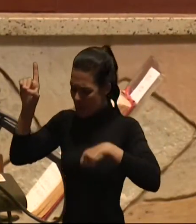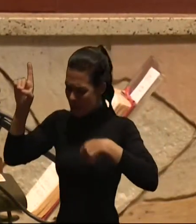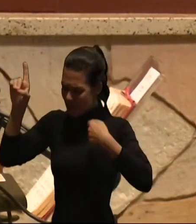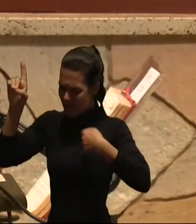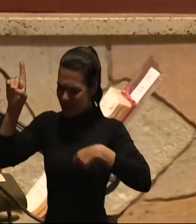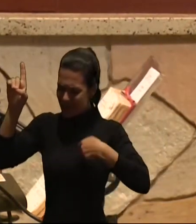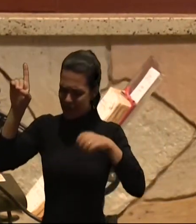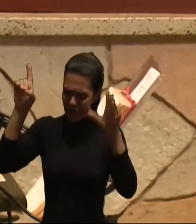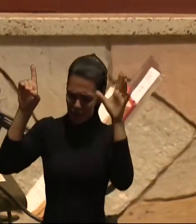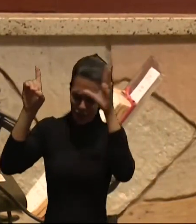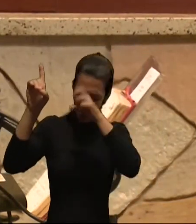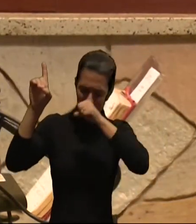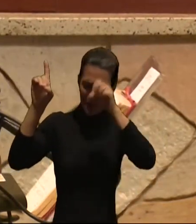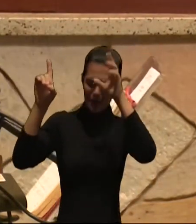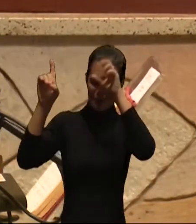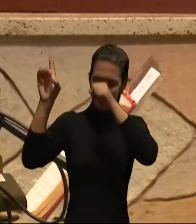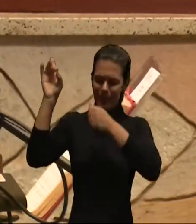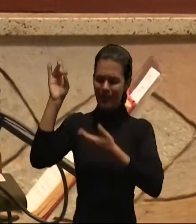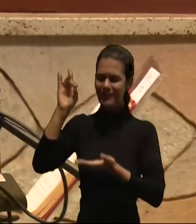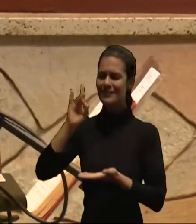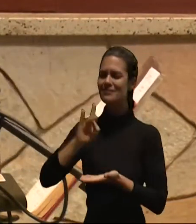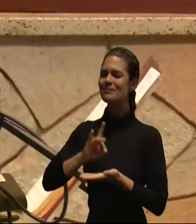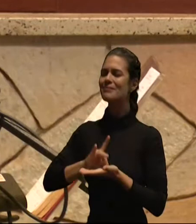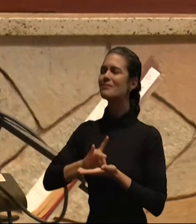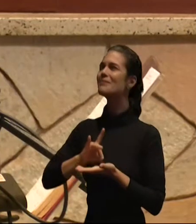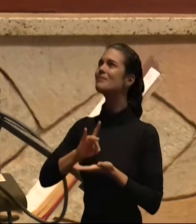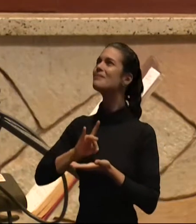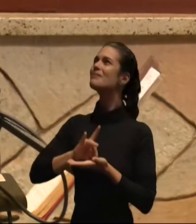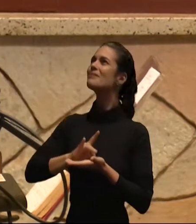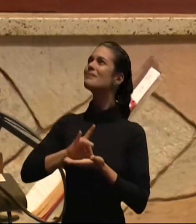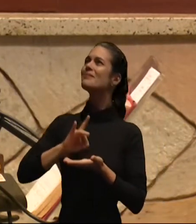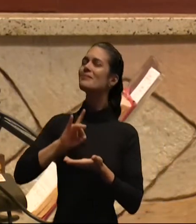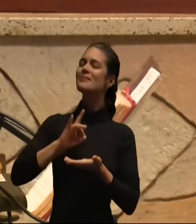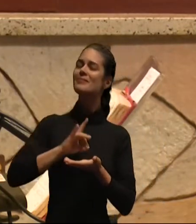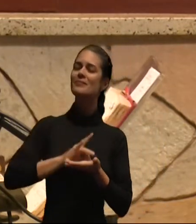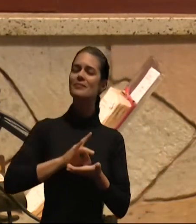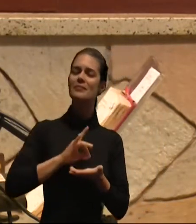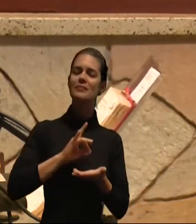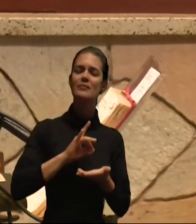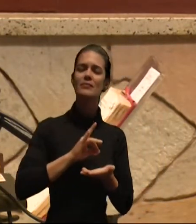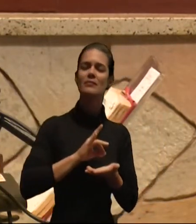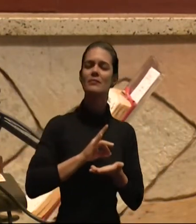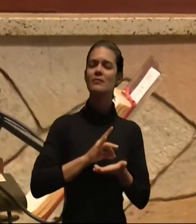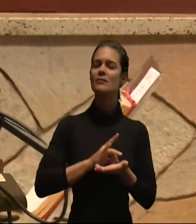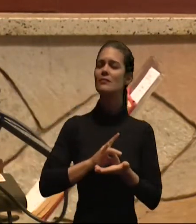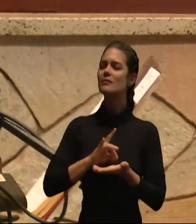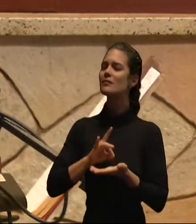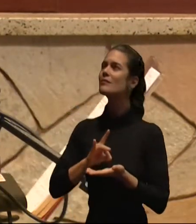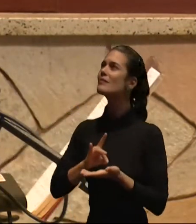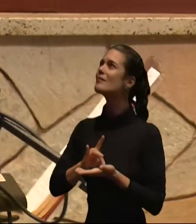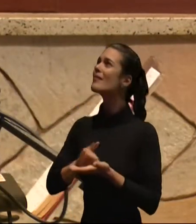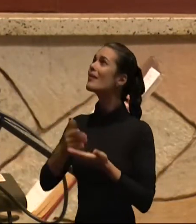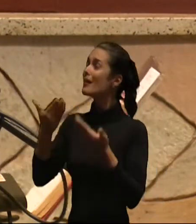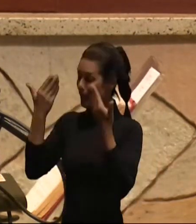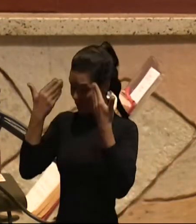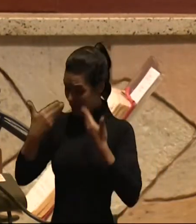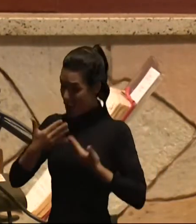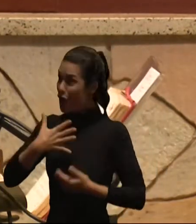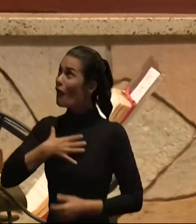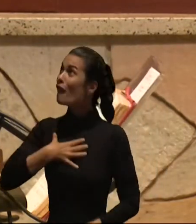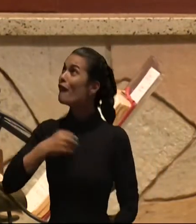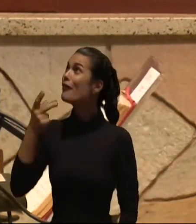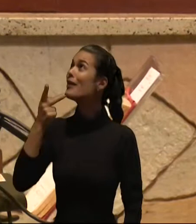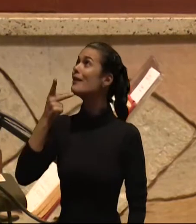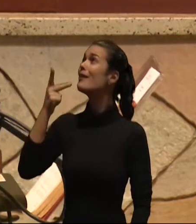eu desejo aprender. Eu sou Teu filho,